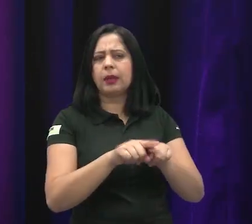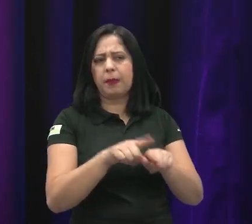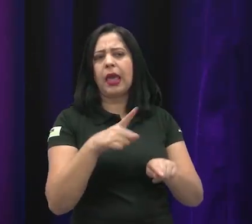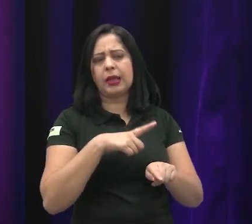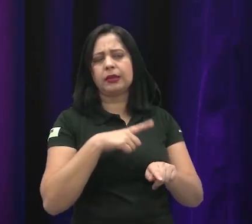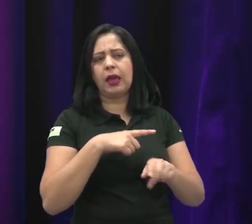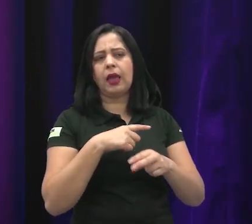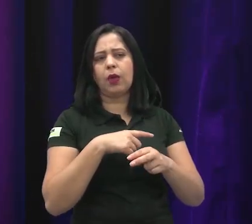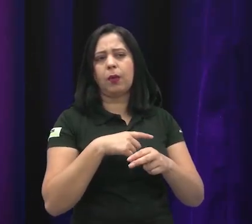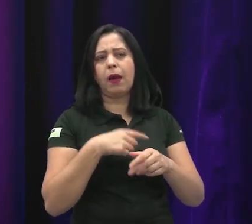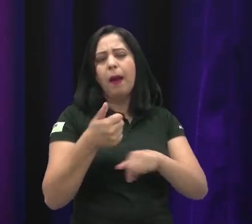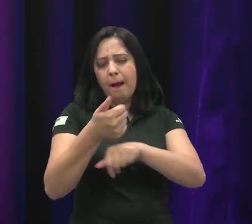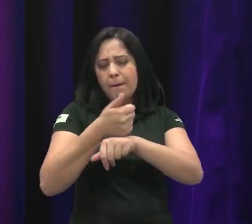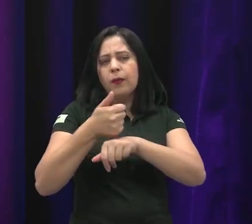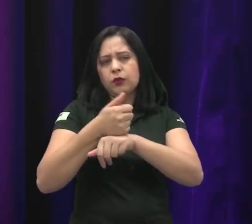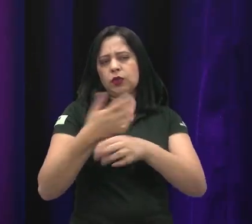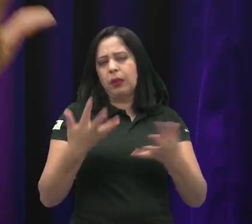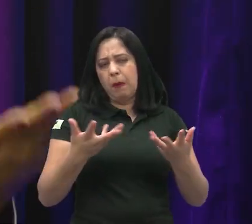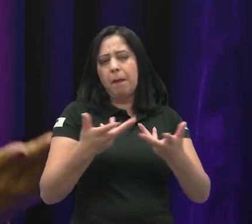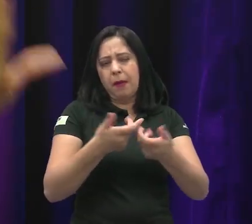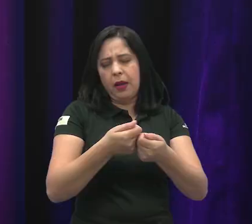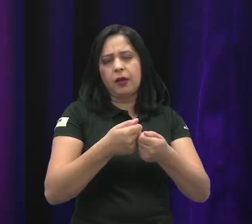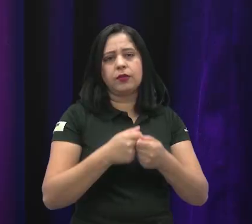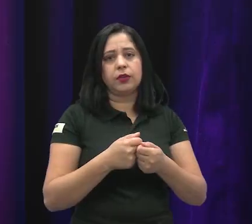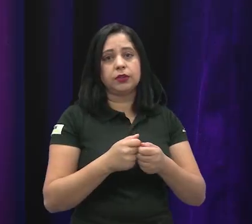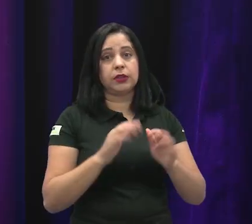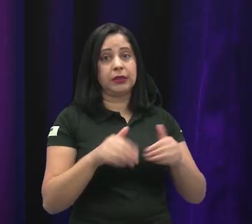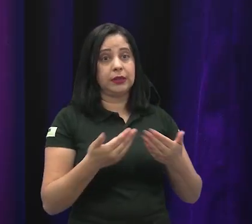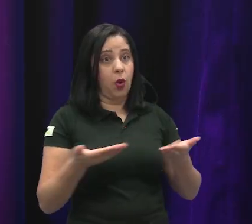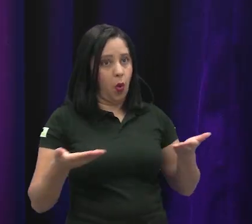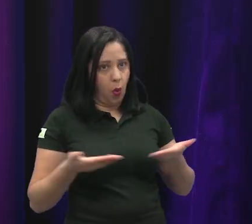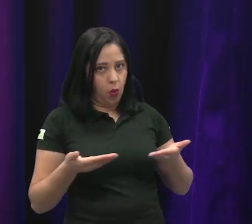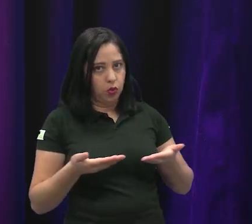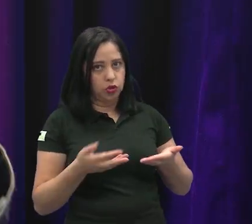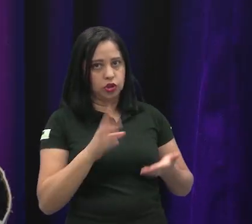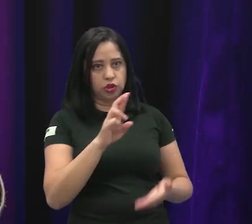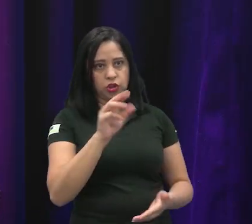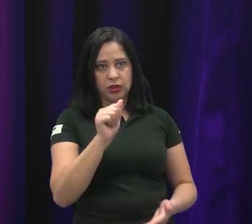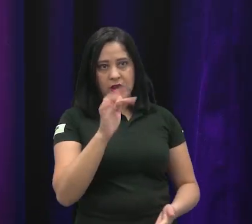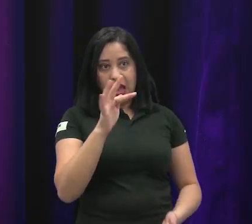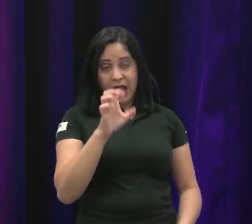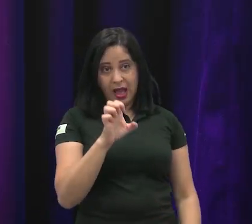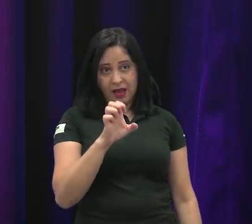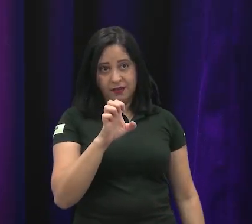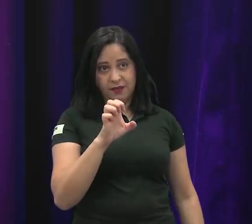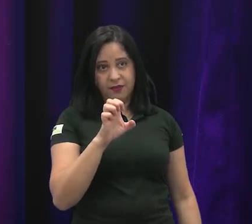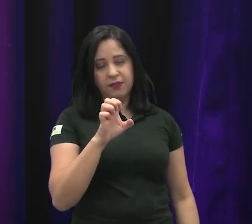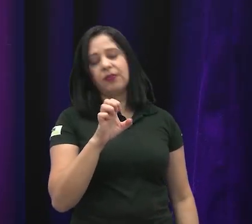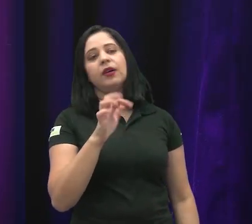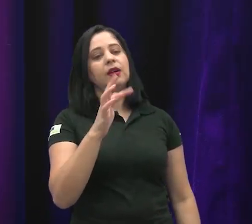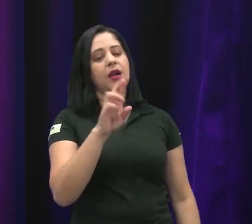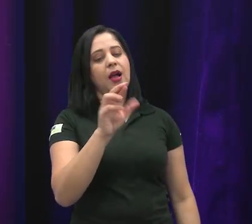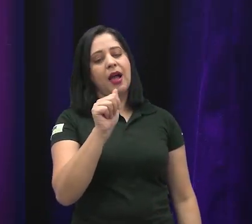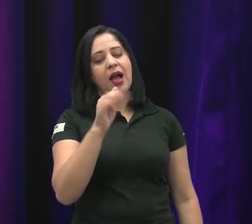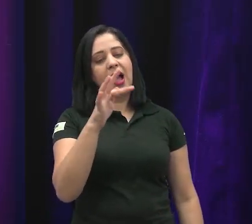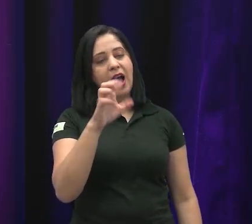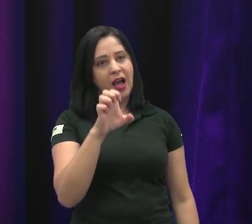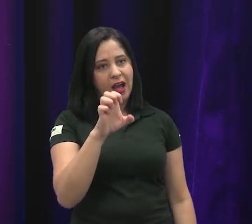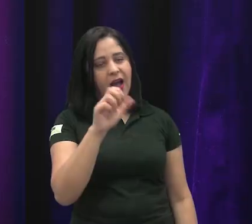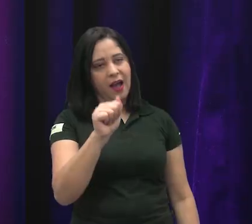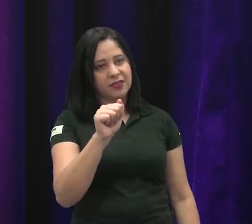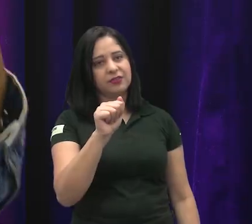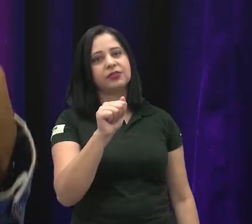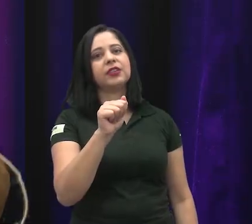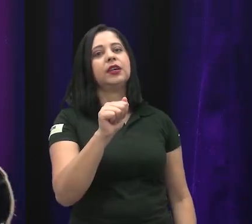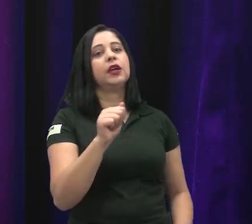produtora maravilhosa aqui, que é a Bruna. A gente tem hoje a Rafaela Oliveira, que é a produtora,